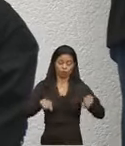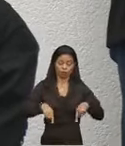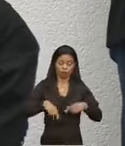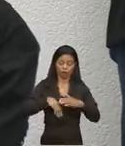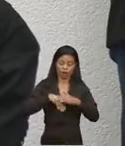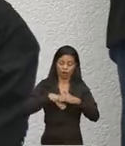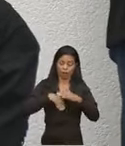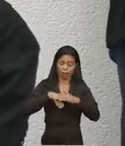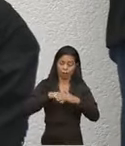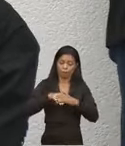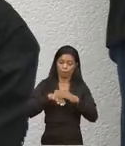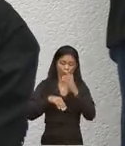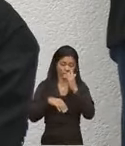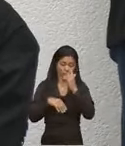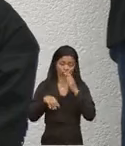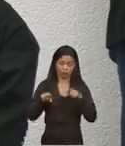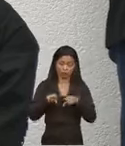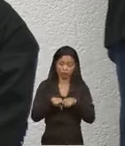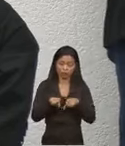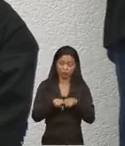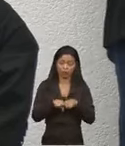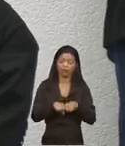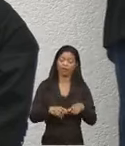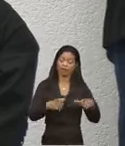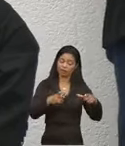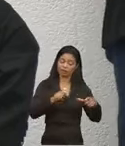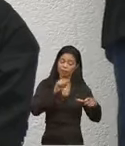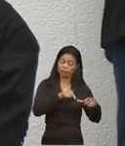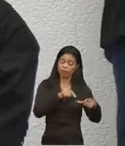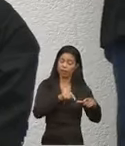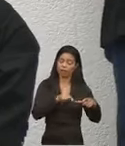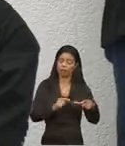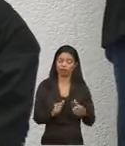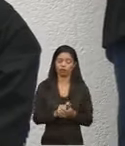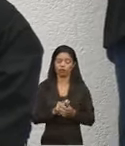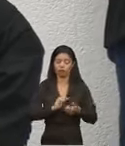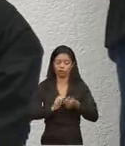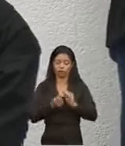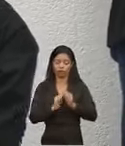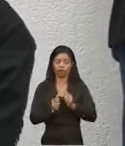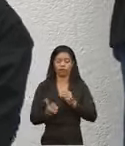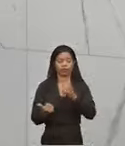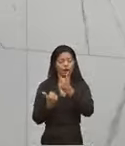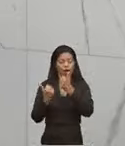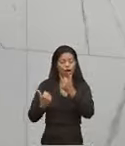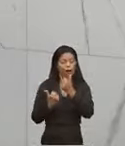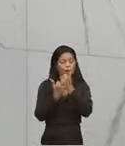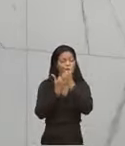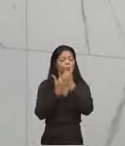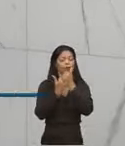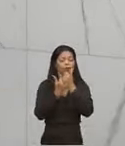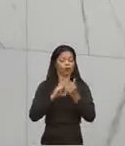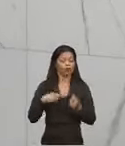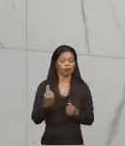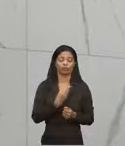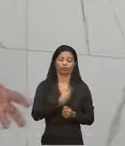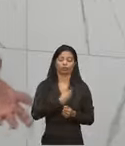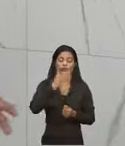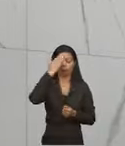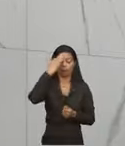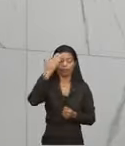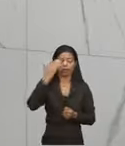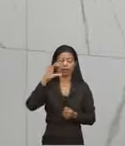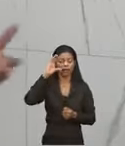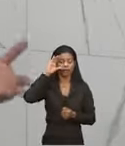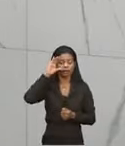considerar a Glória Bacê como bairro esportivo de Camaçari. Conte com o nosso apoio, parabéns. Obrigado, vereador Tagner, obrigado